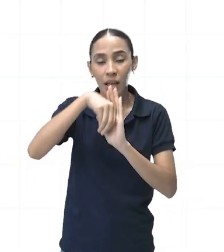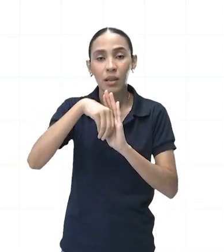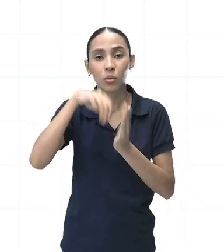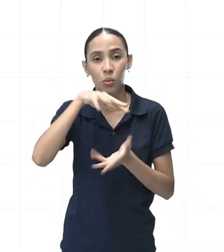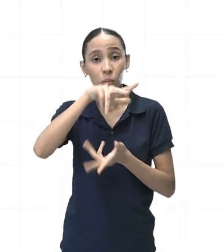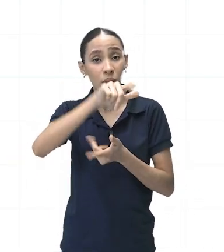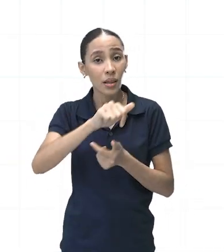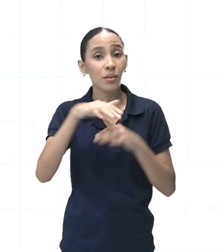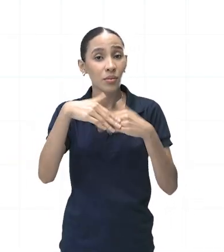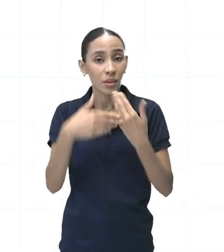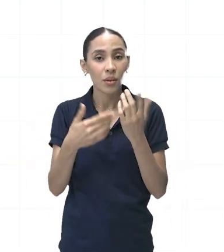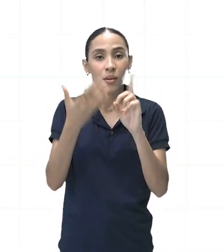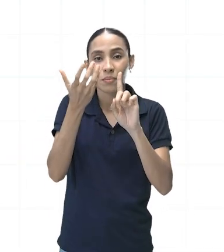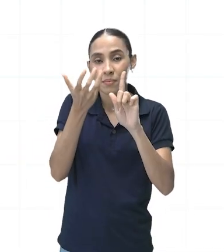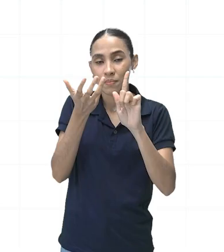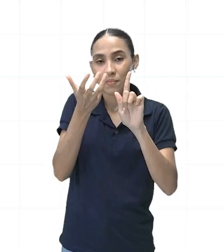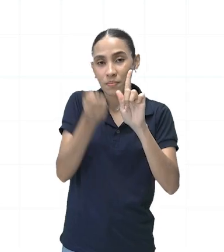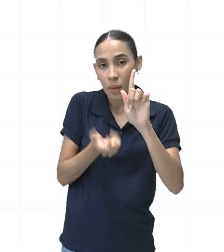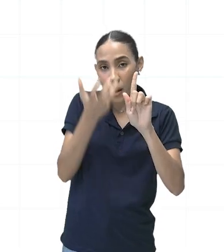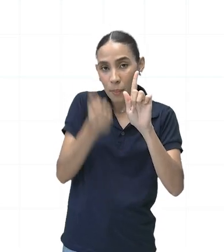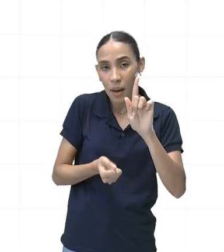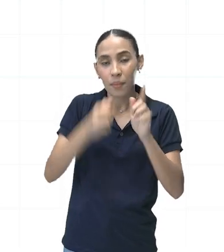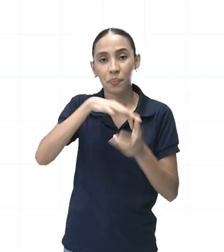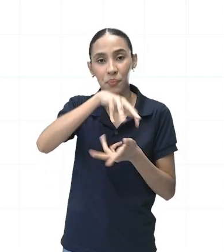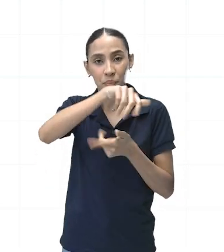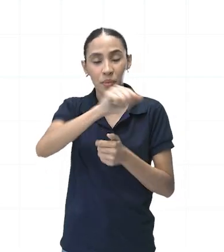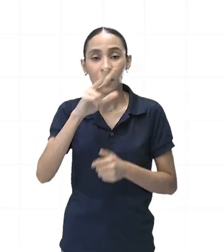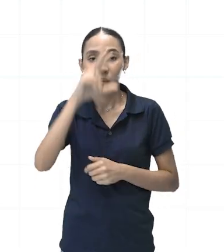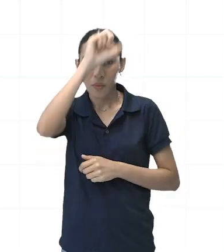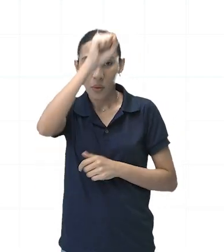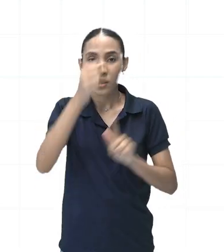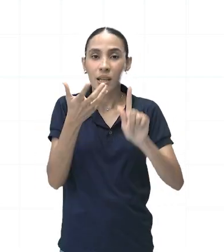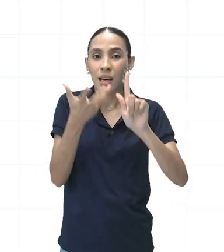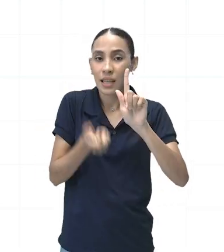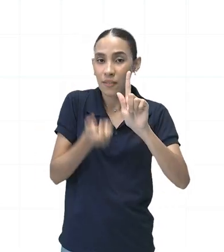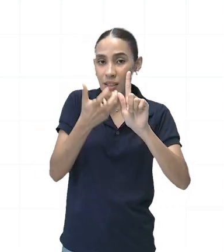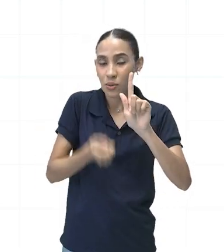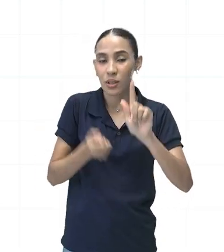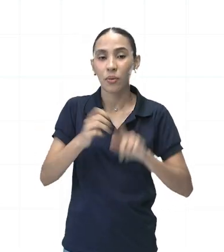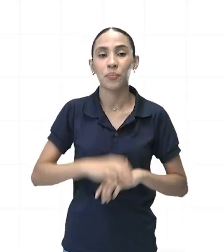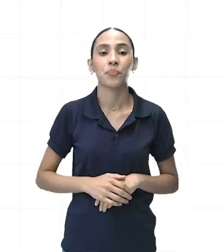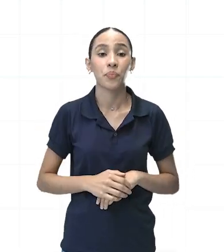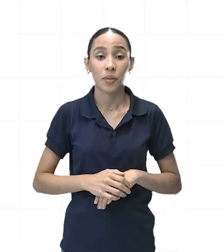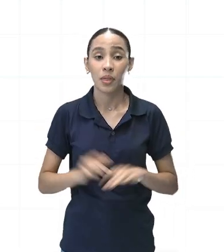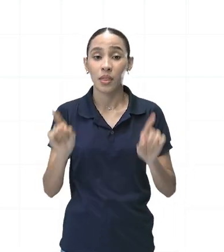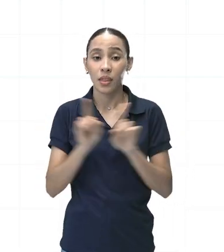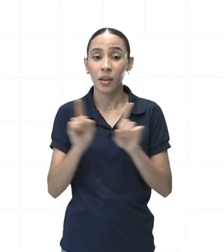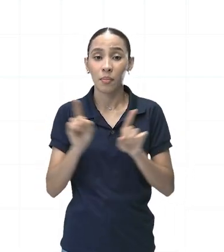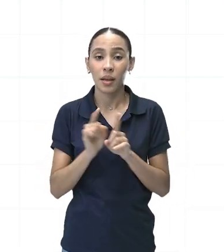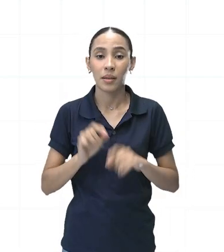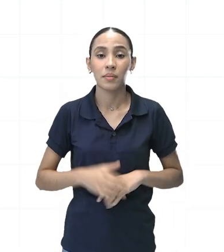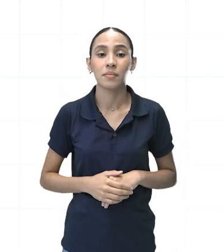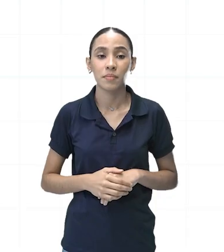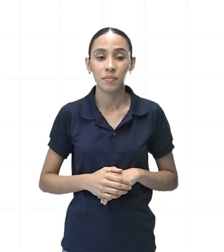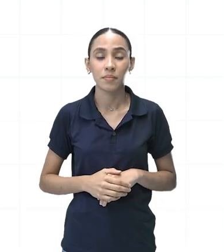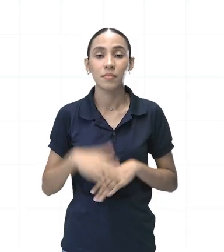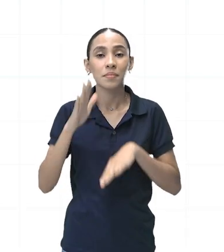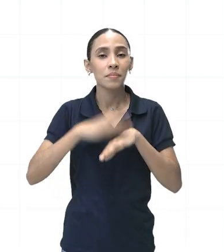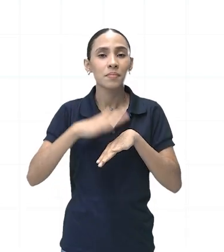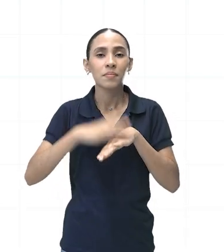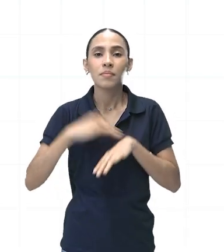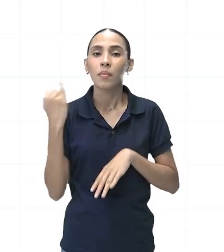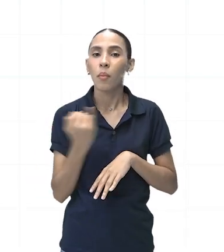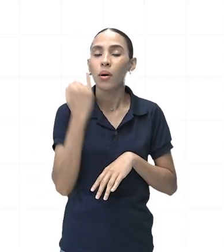nos mantém presos ao nosso planeta Terra, é a força gravitacional. Além disso, ela desempenha